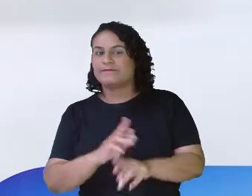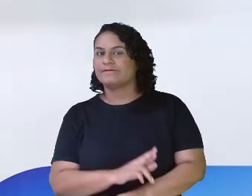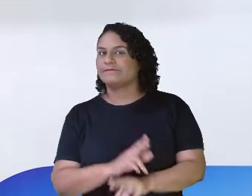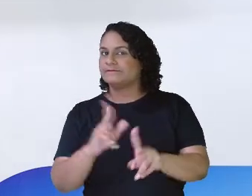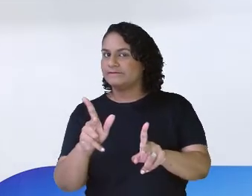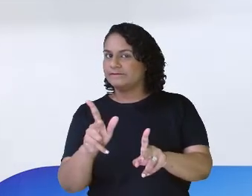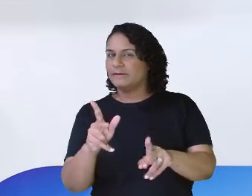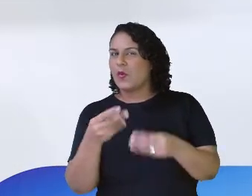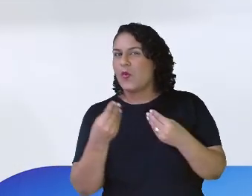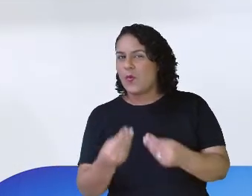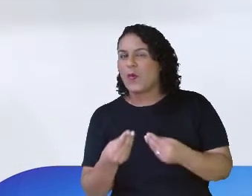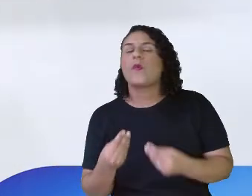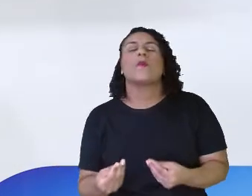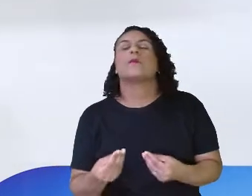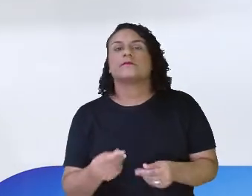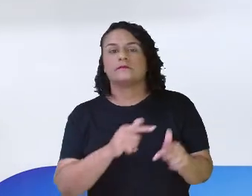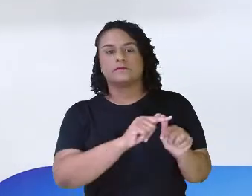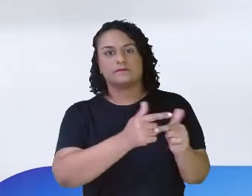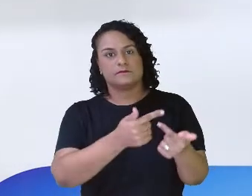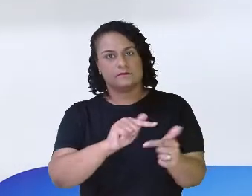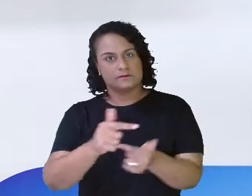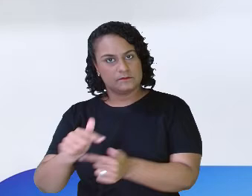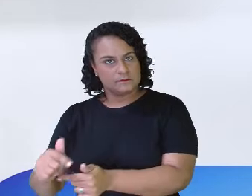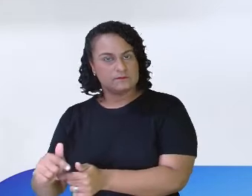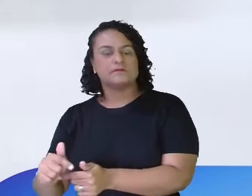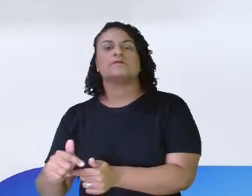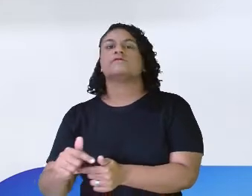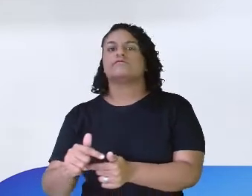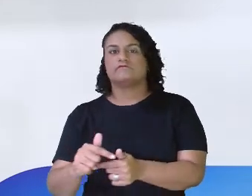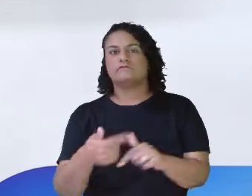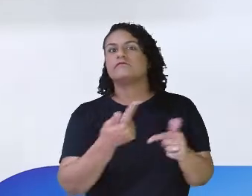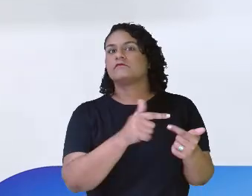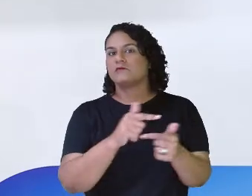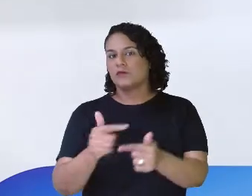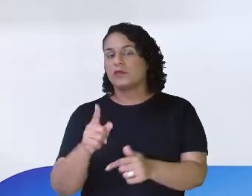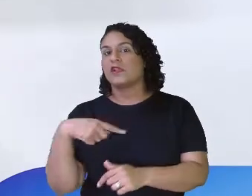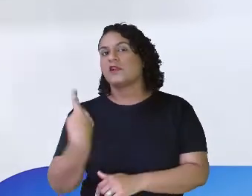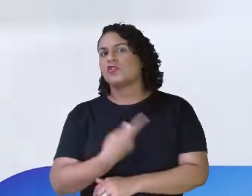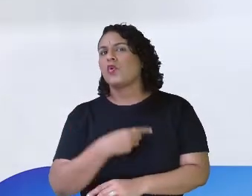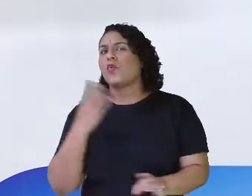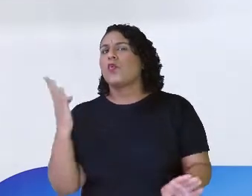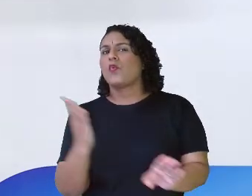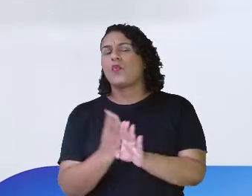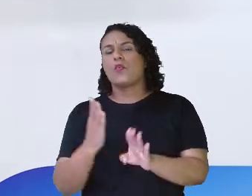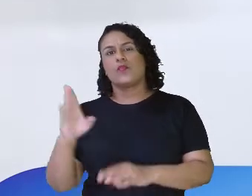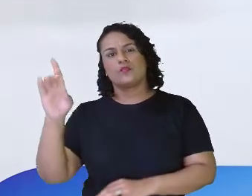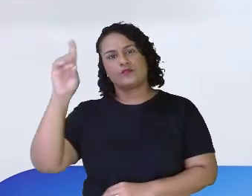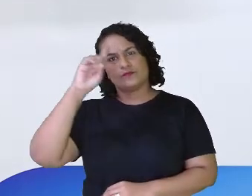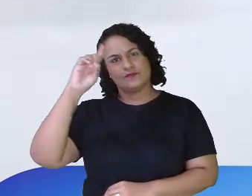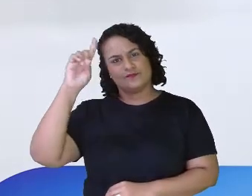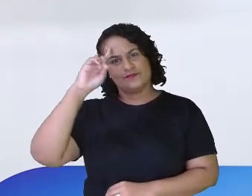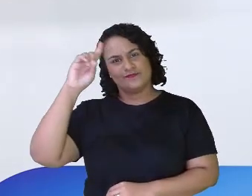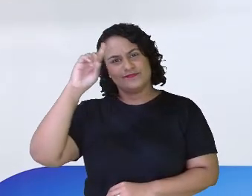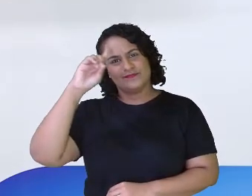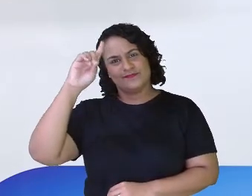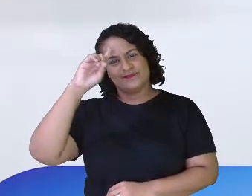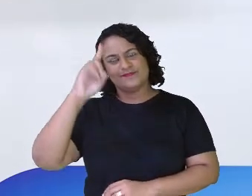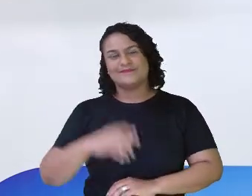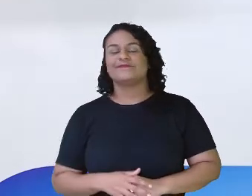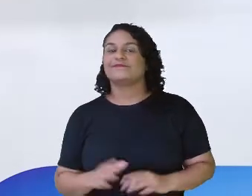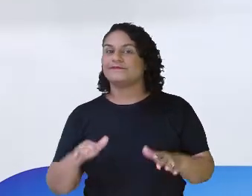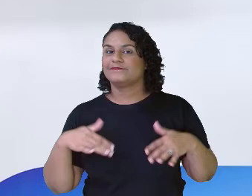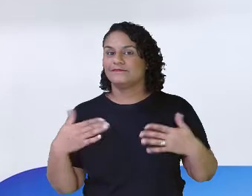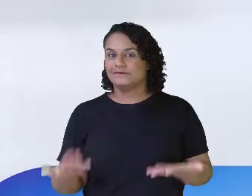gente vai conversar sobre as figuras planas, né, figuras que a gente encontra no nosso dia a dia, certo?